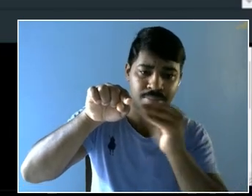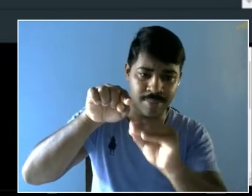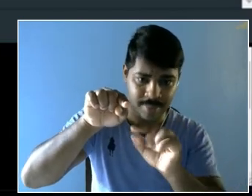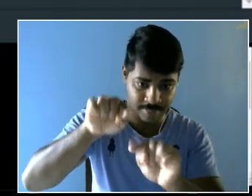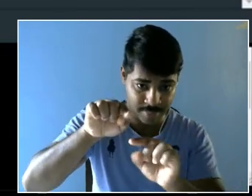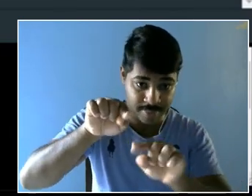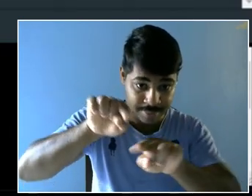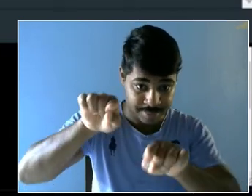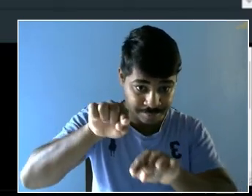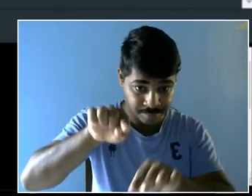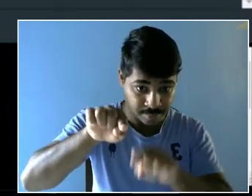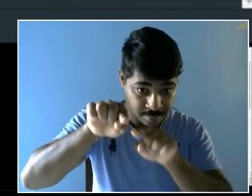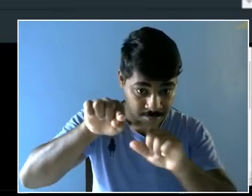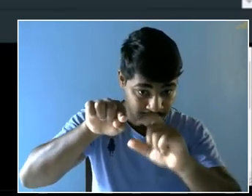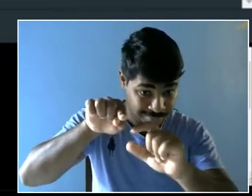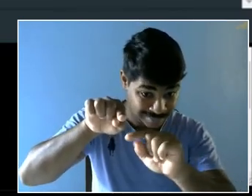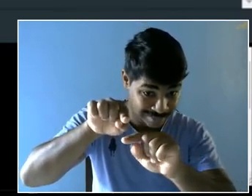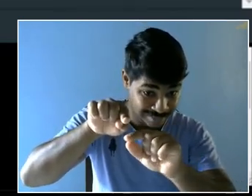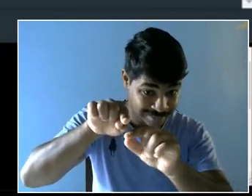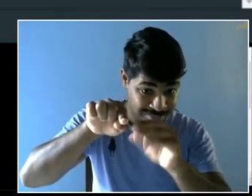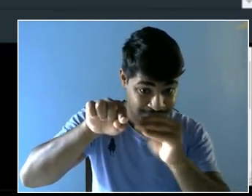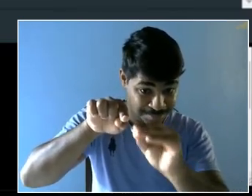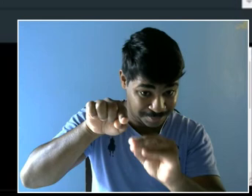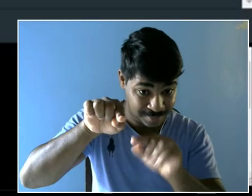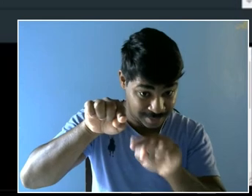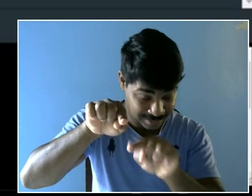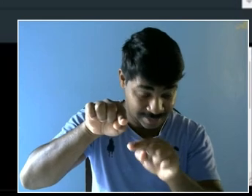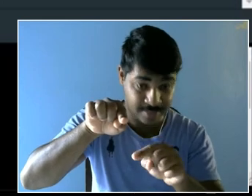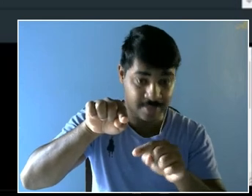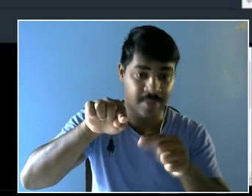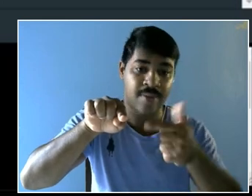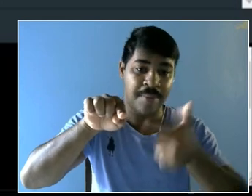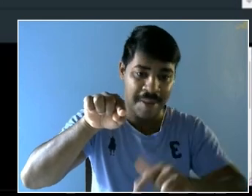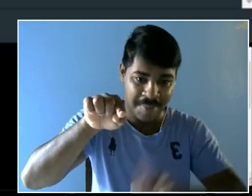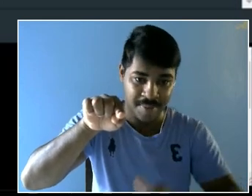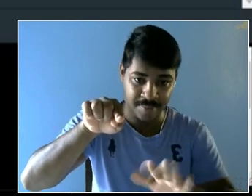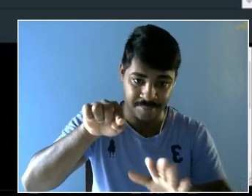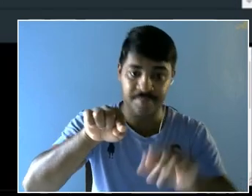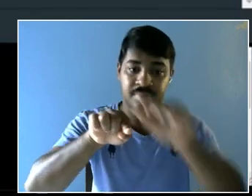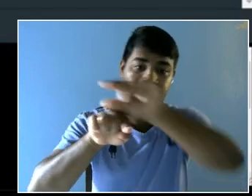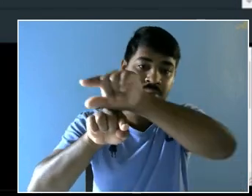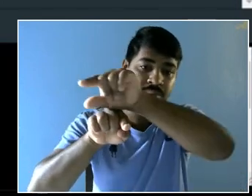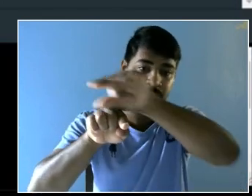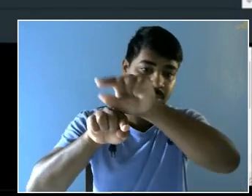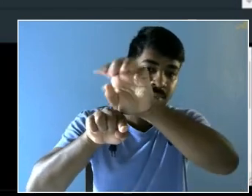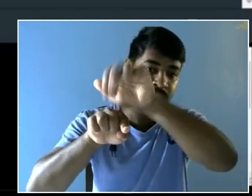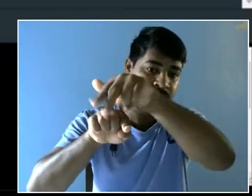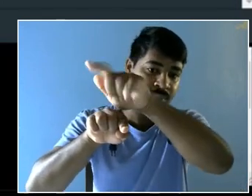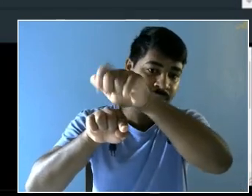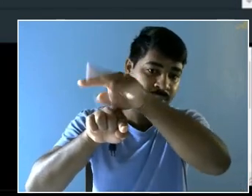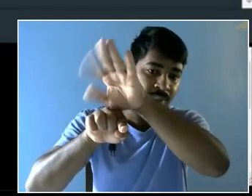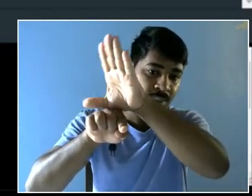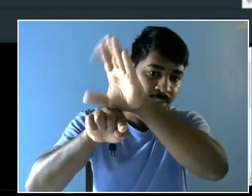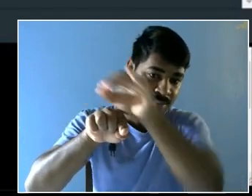não repete. Muito bem. Então, o que está dentro dessas chaves é o que o enquanto está controlando. Dentro dessas